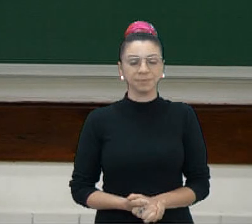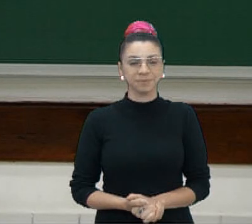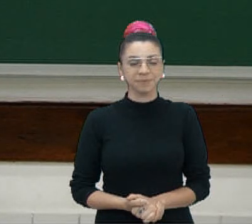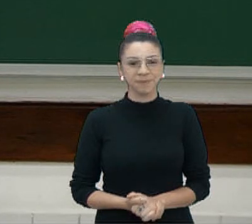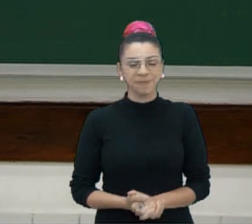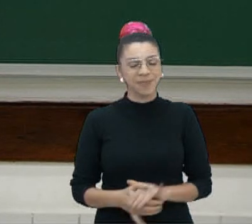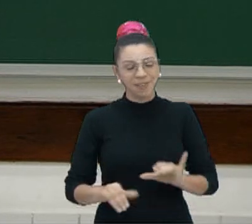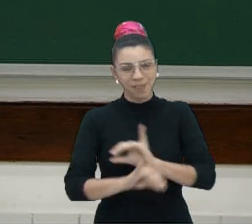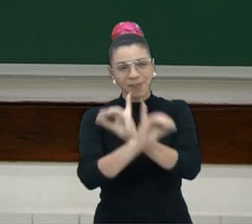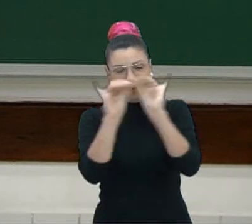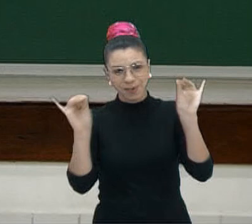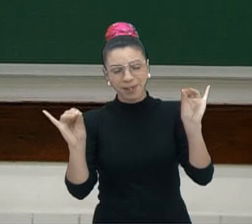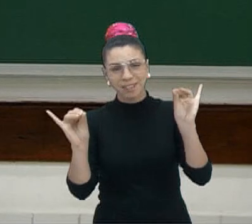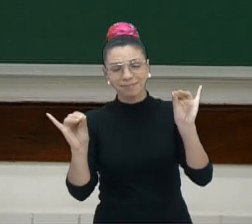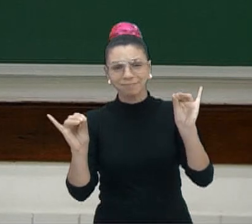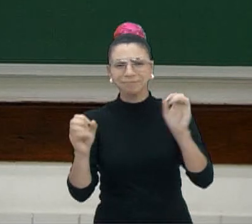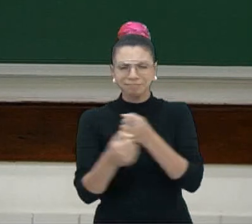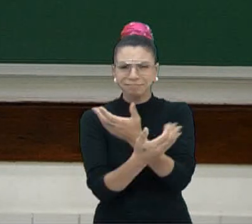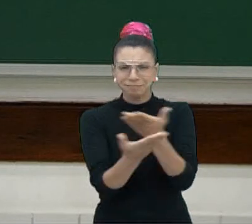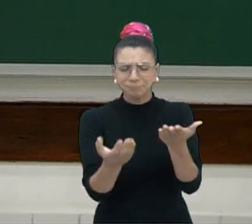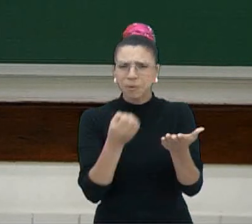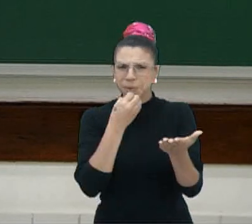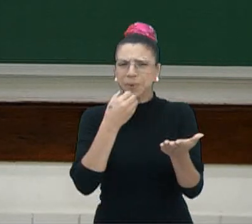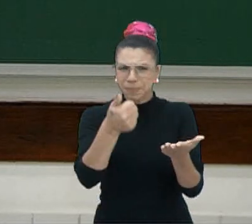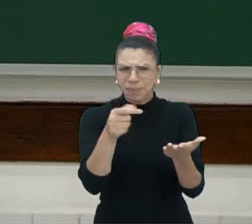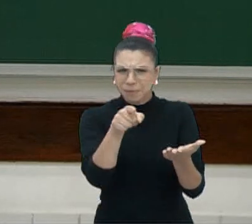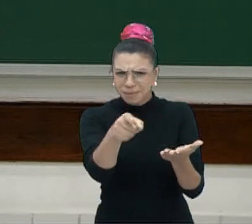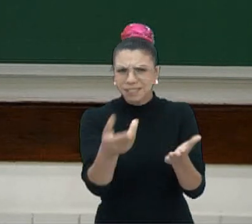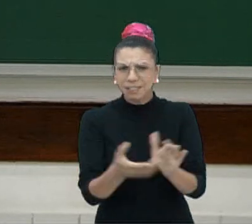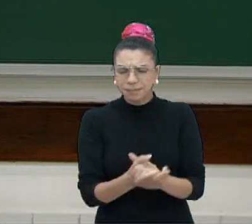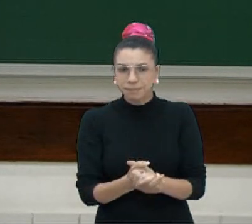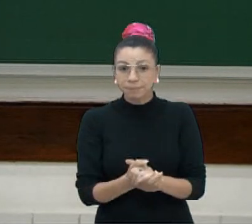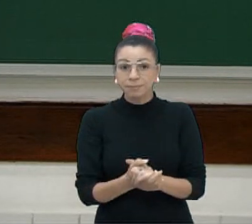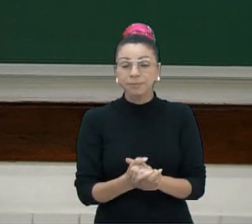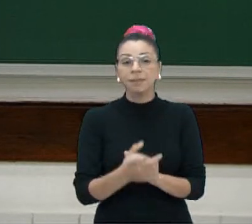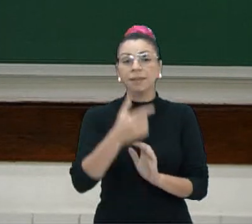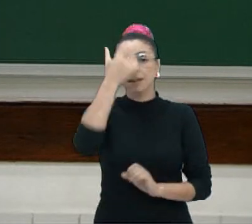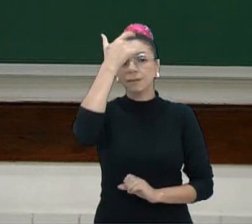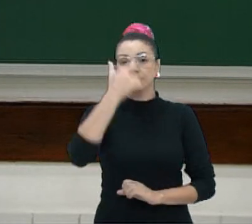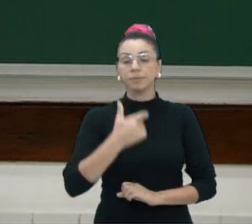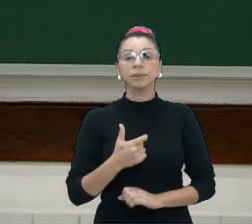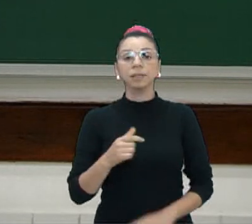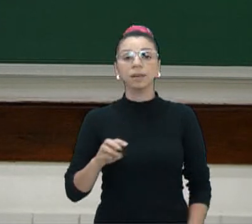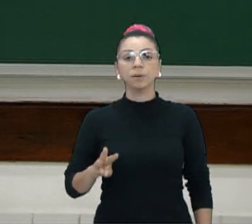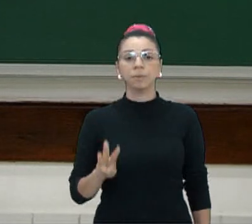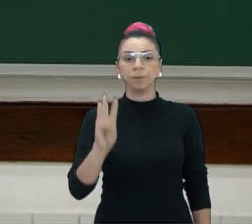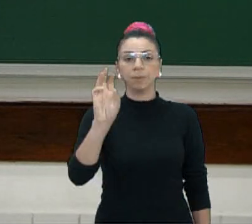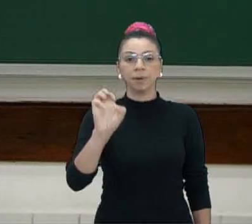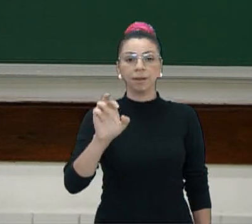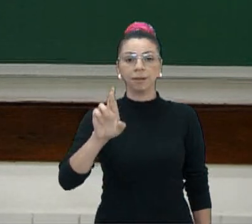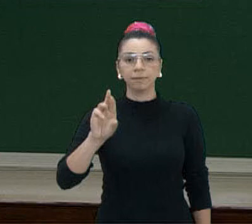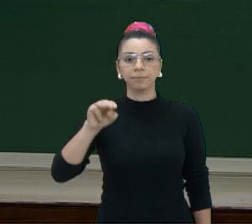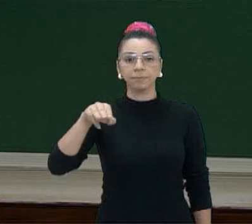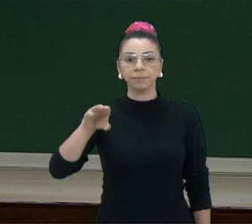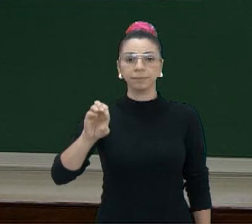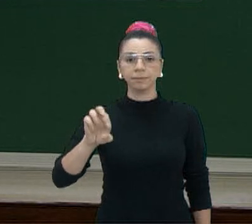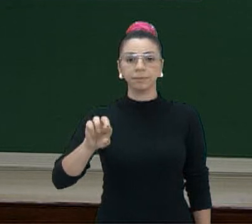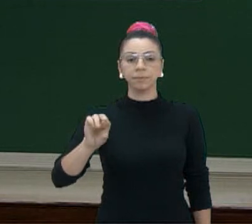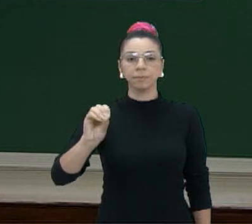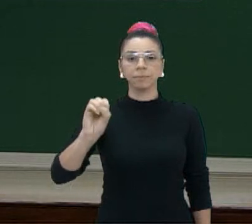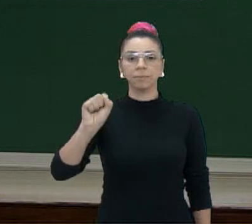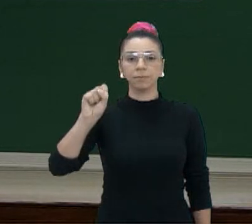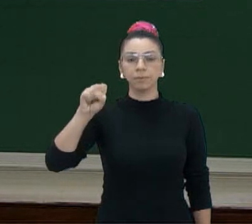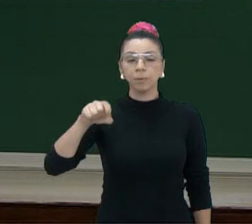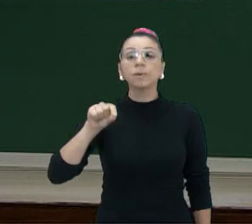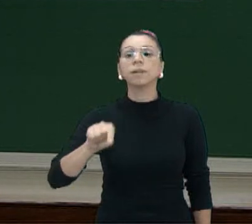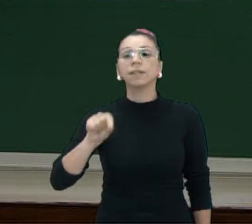Oi, pessoal, tudo bem com vocês? Lembrando que eu sou o professor Emerson e estou trabalhando língua portuguesa com vocês aí da